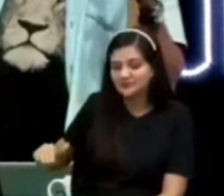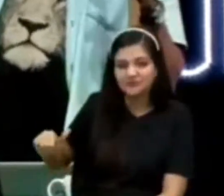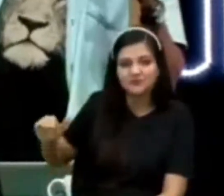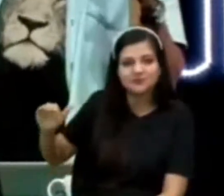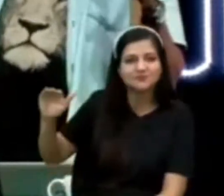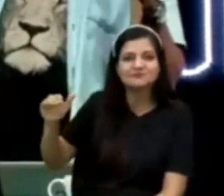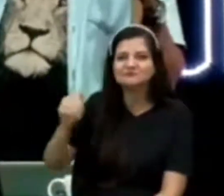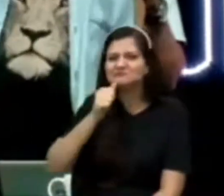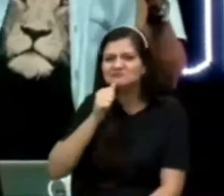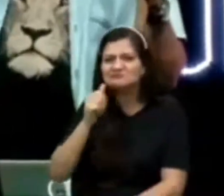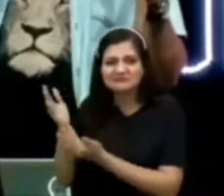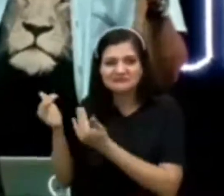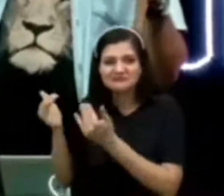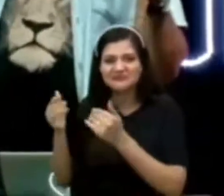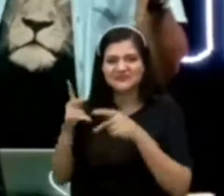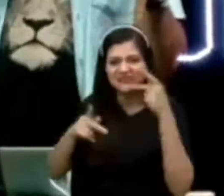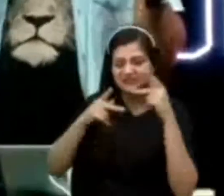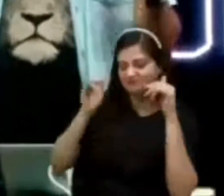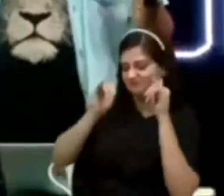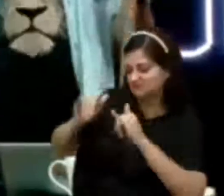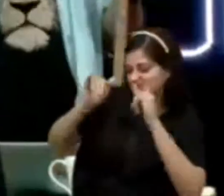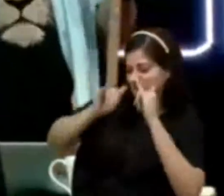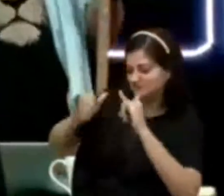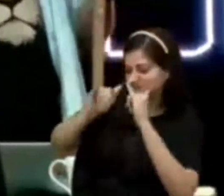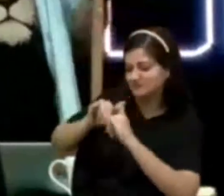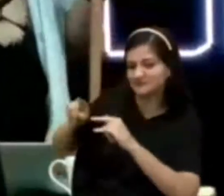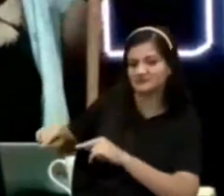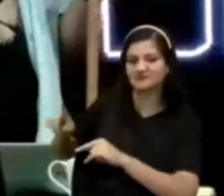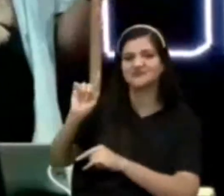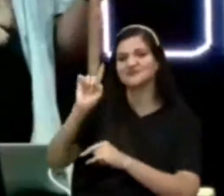ainda, disseram coisas para ele que não